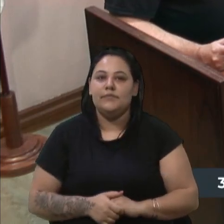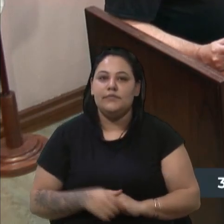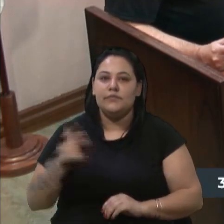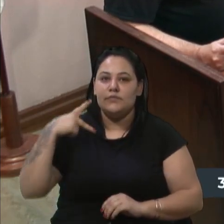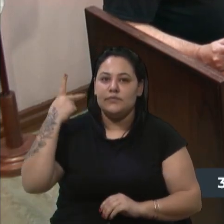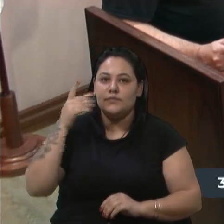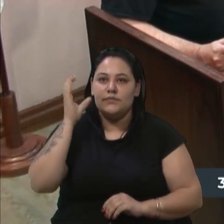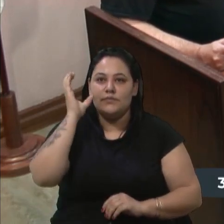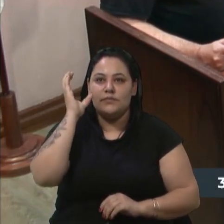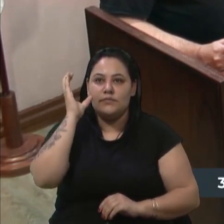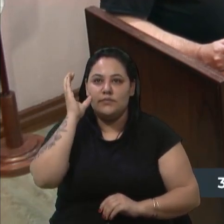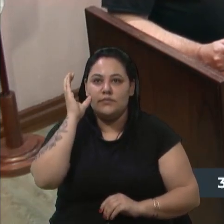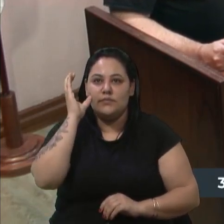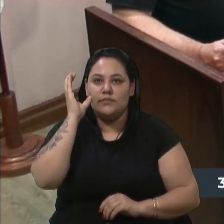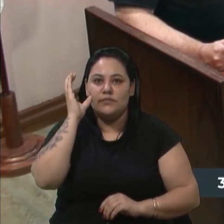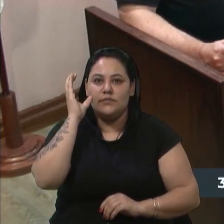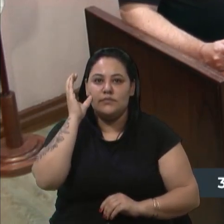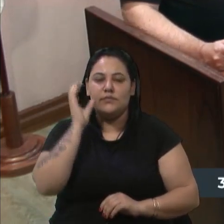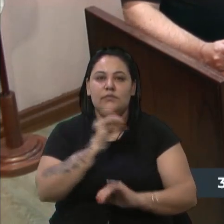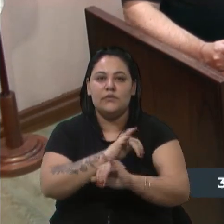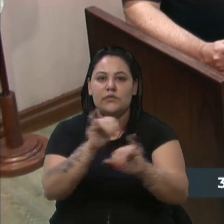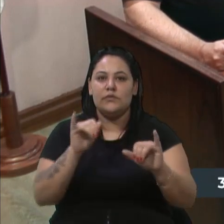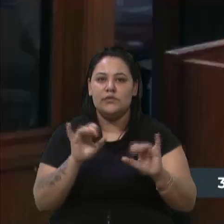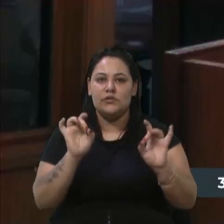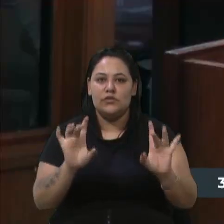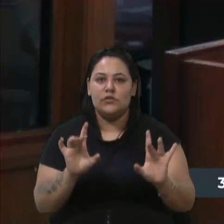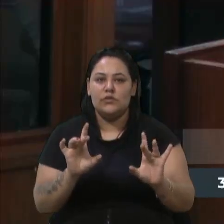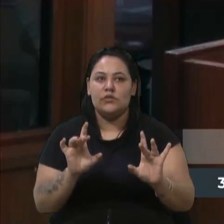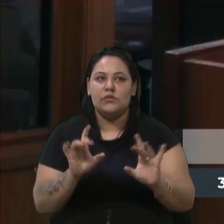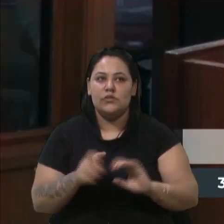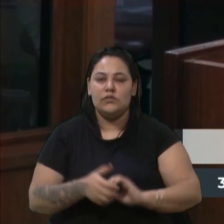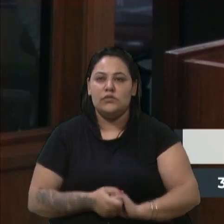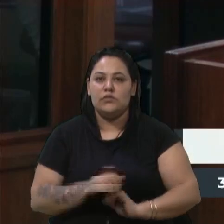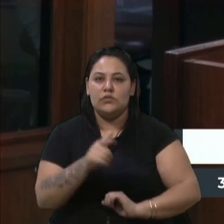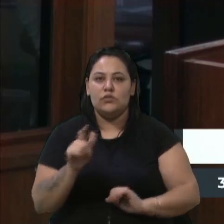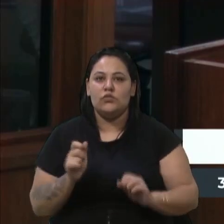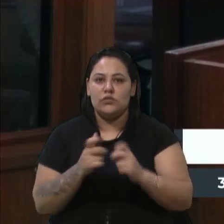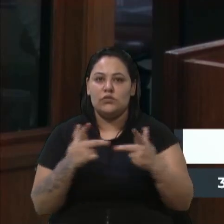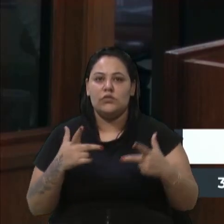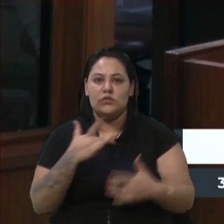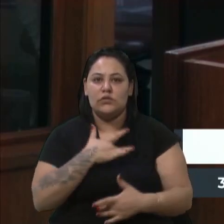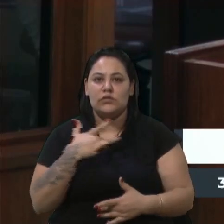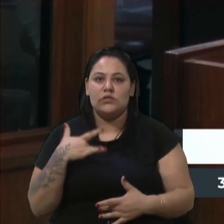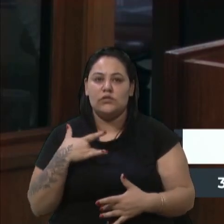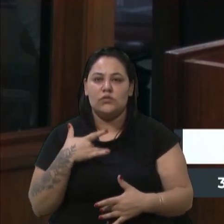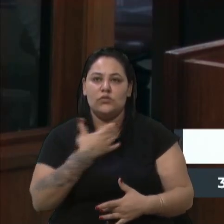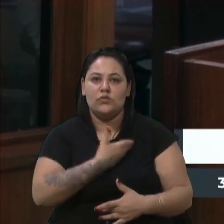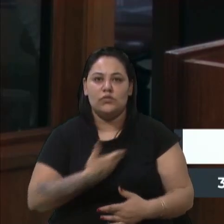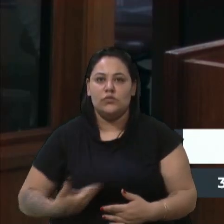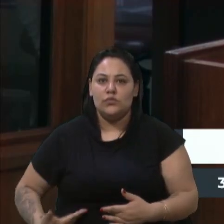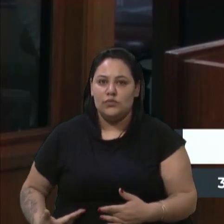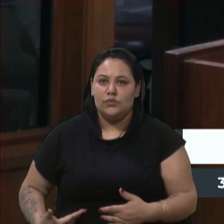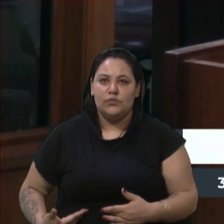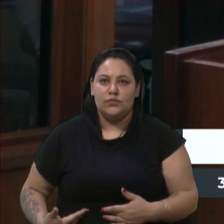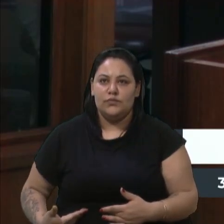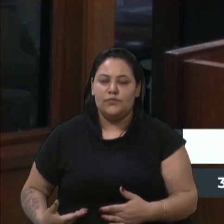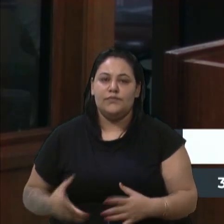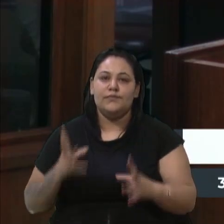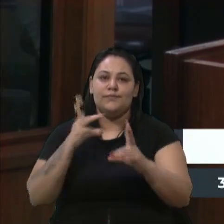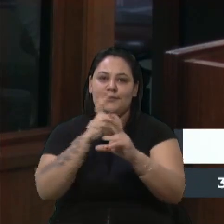Cadori, uma informação a respeito de outra questão que é de saúde pública, que são a questão dos